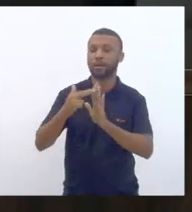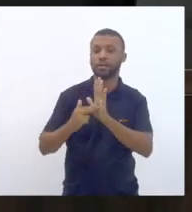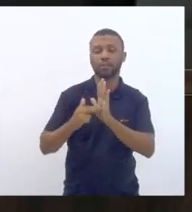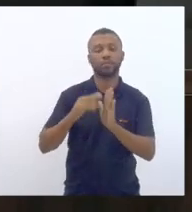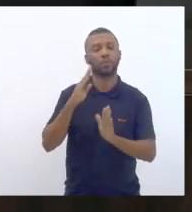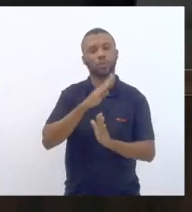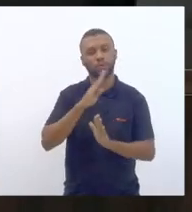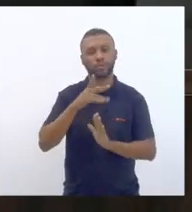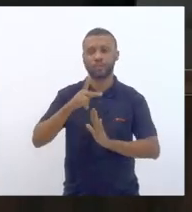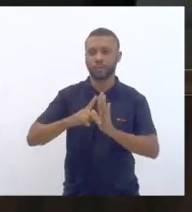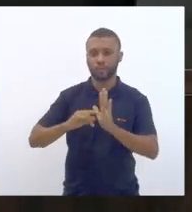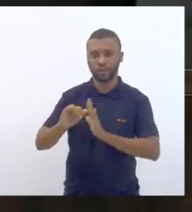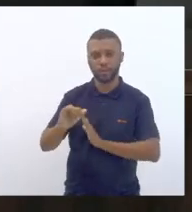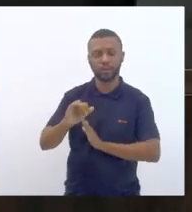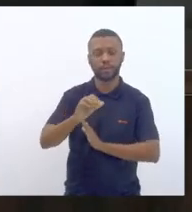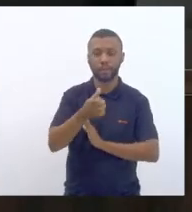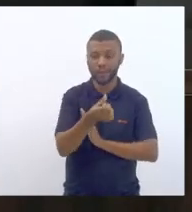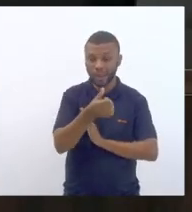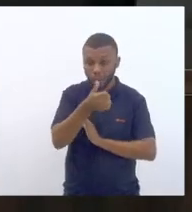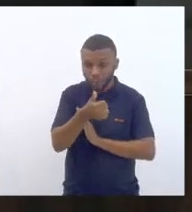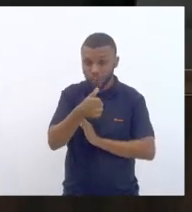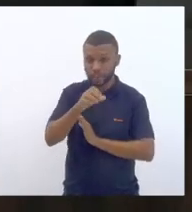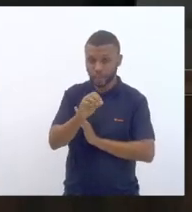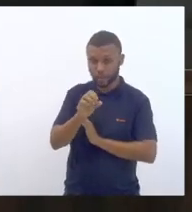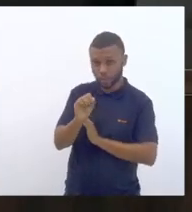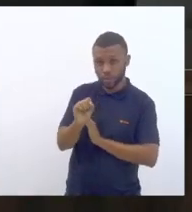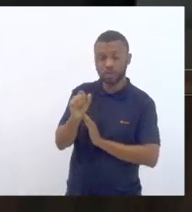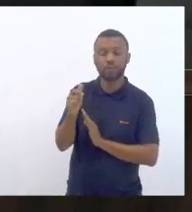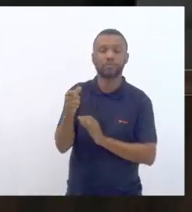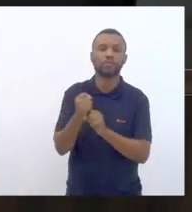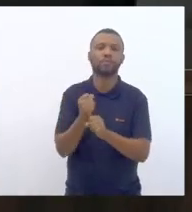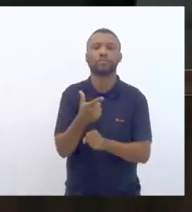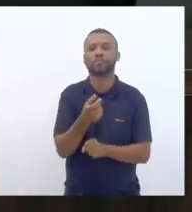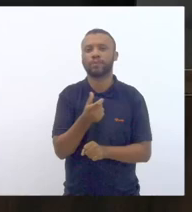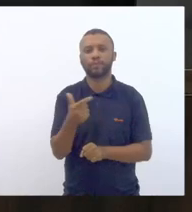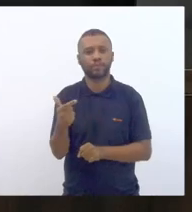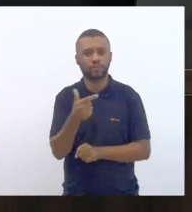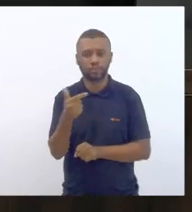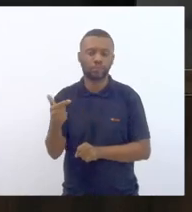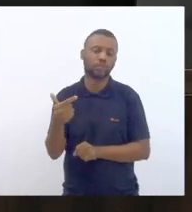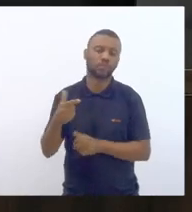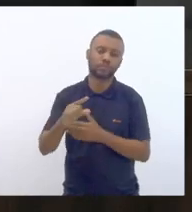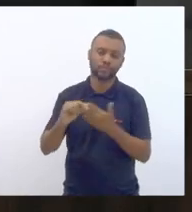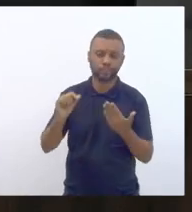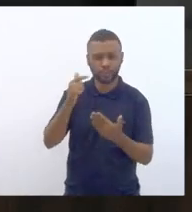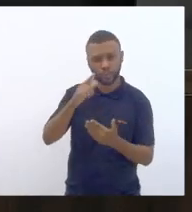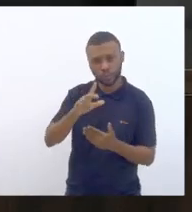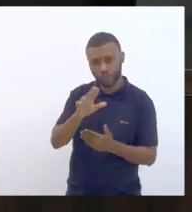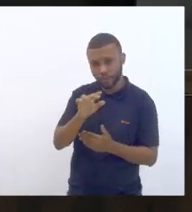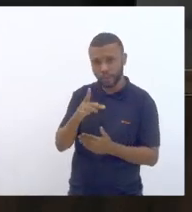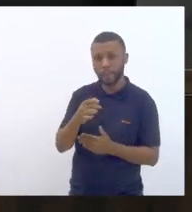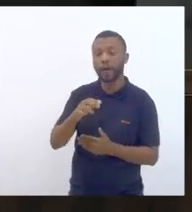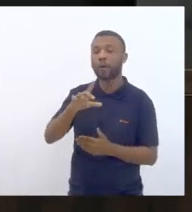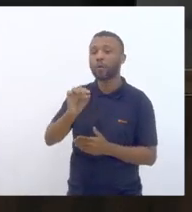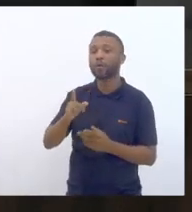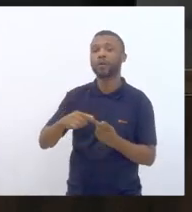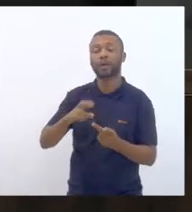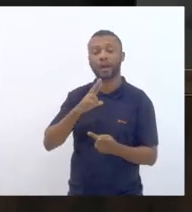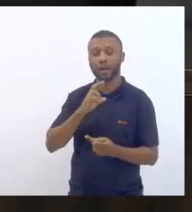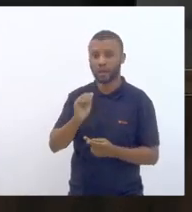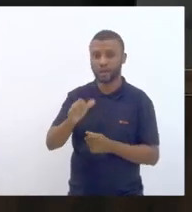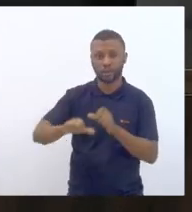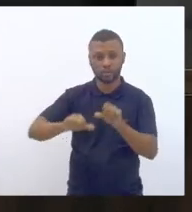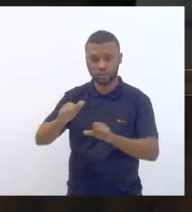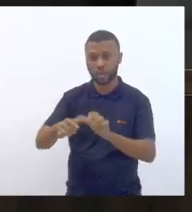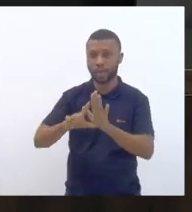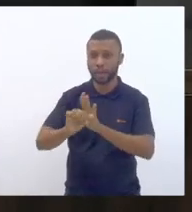única, projeto de lei 6108, de 22, de autoria dos deputados Luiz Paulo e Rodrigo Amorim, que altera as leis estaduais 1791-A,